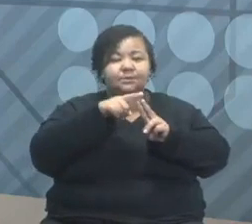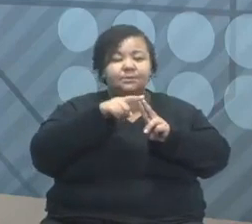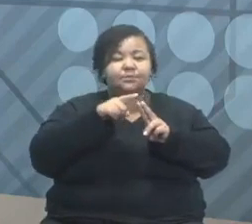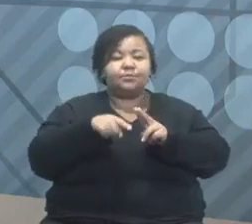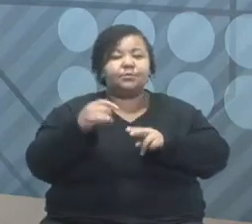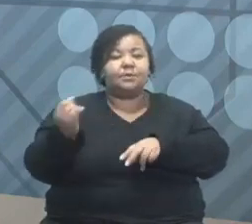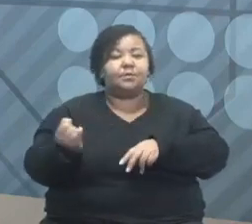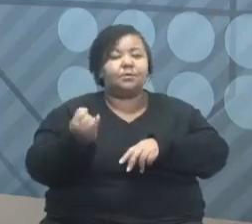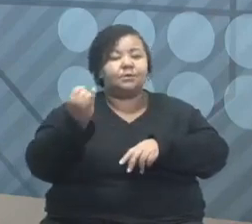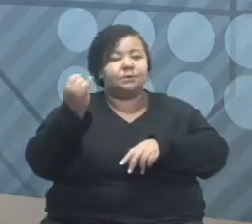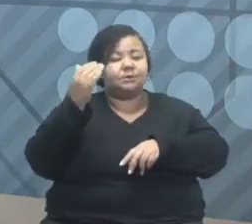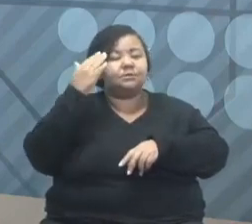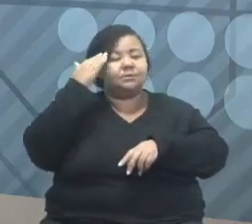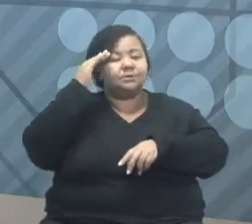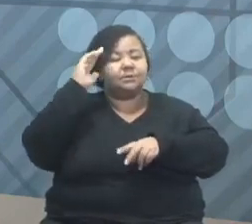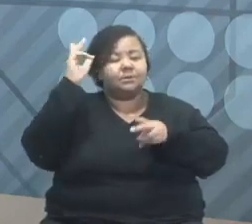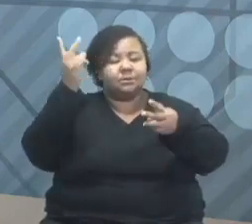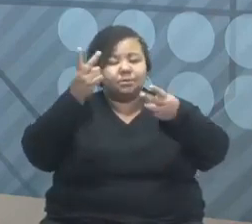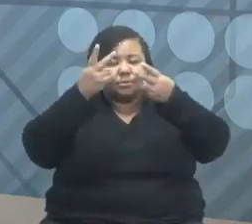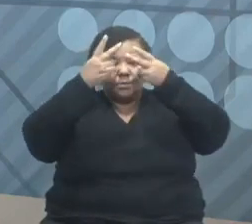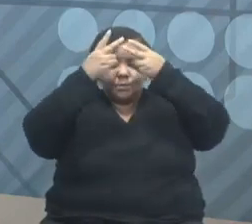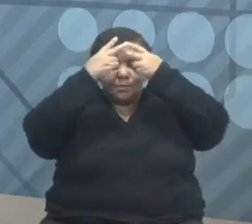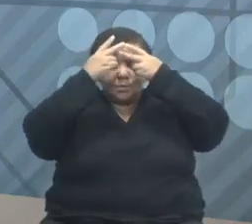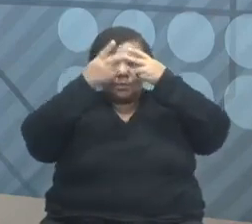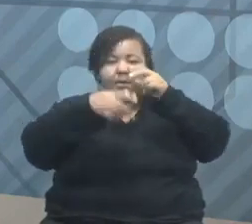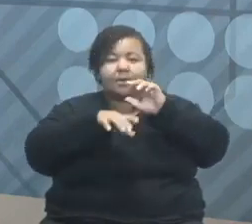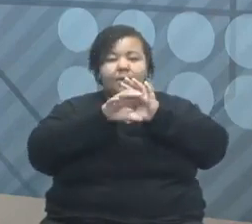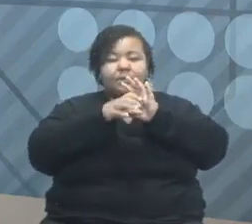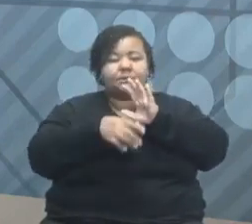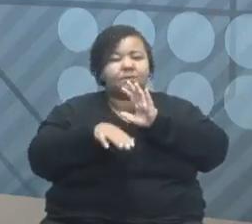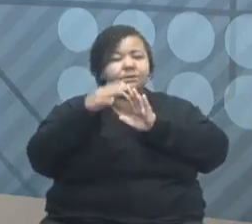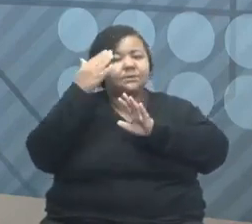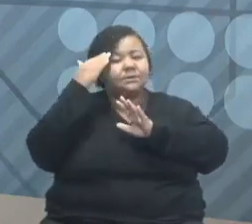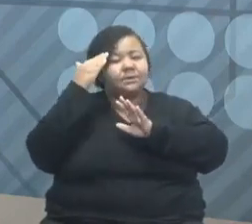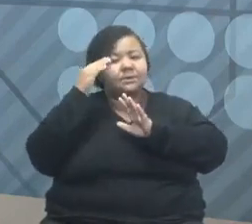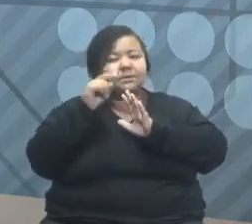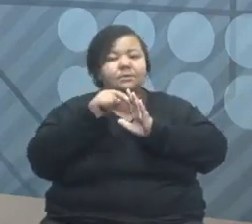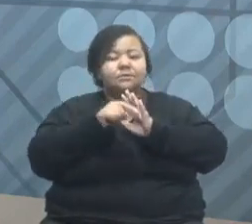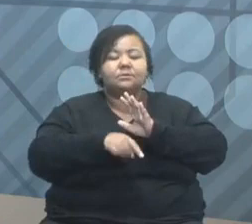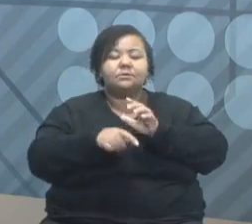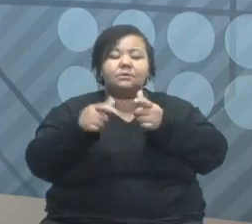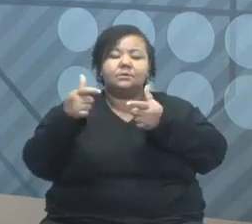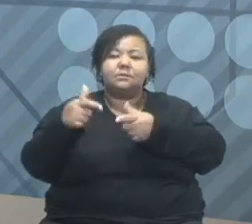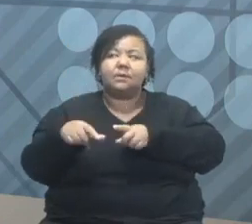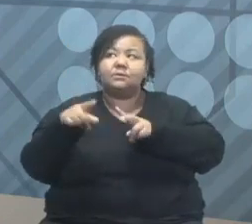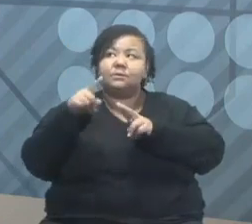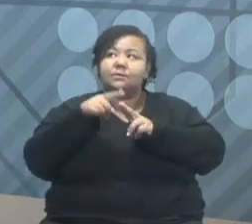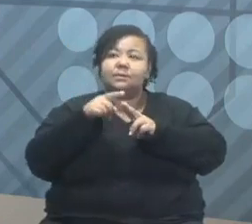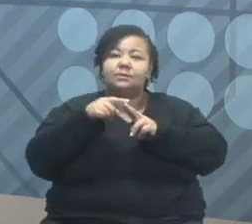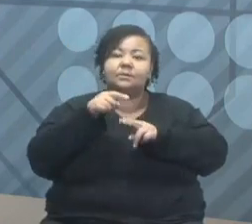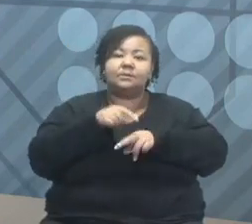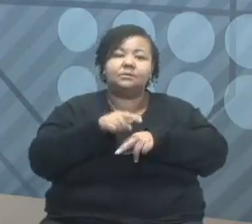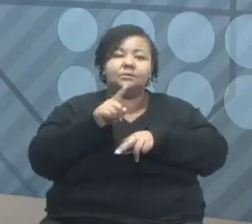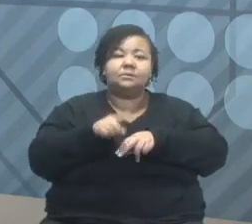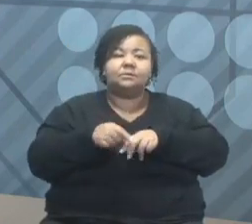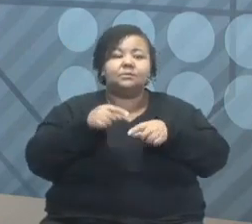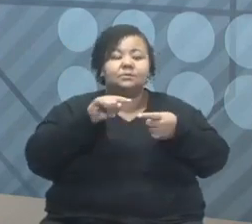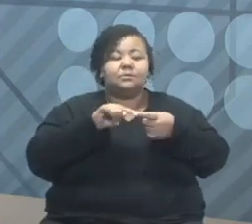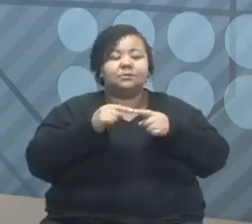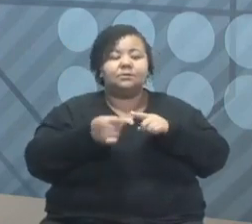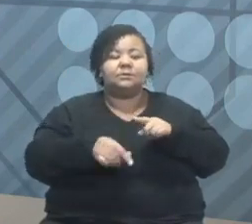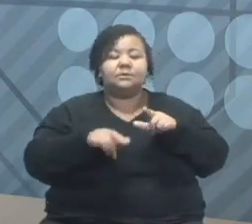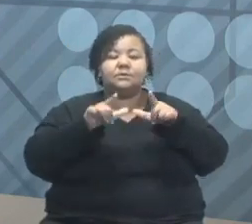é importante que saibamos esses conceitos, entendamos o que é um espaço vetorial, uma